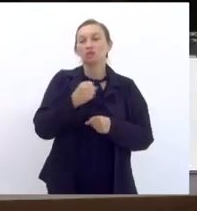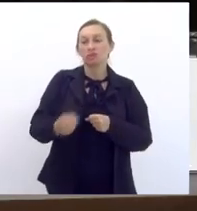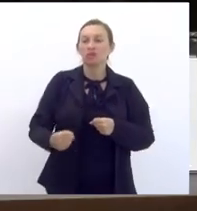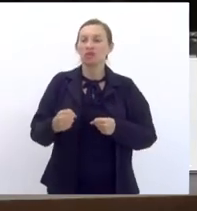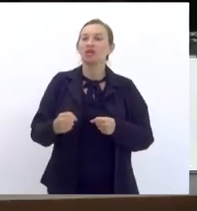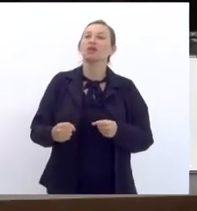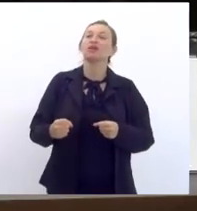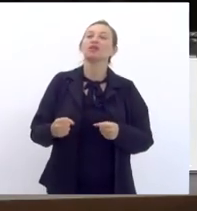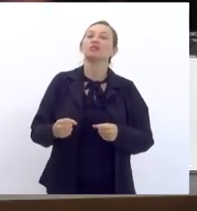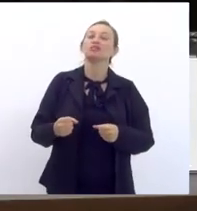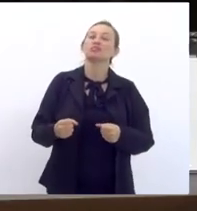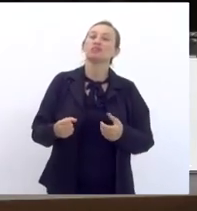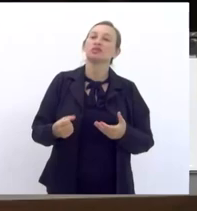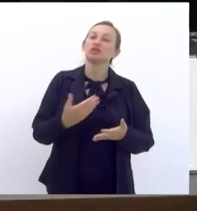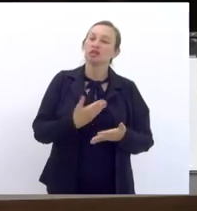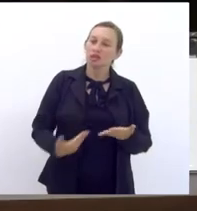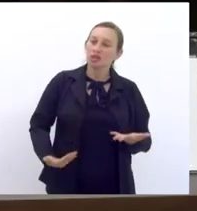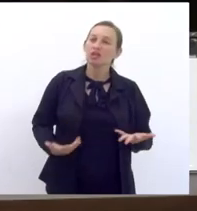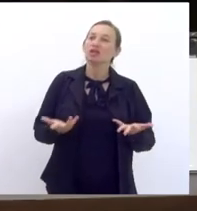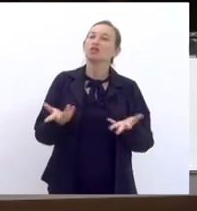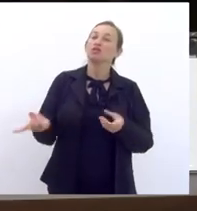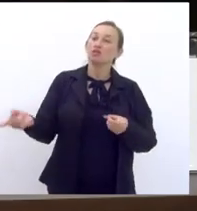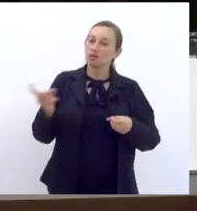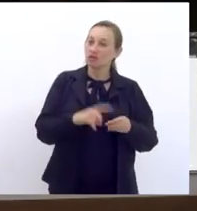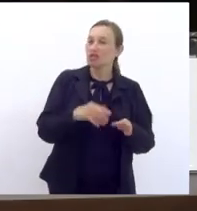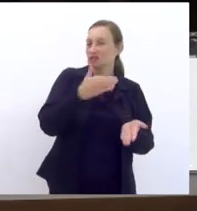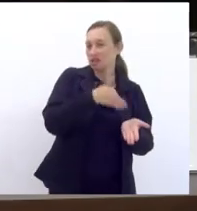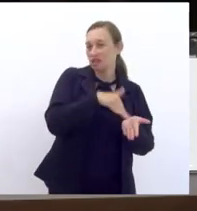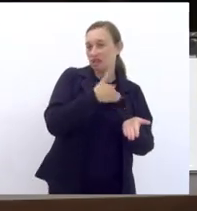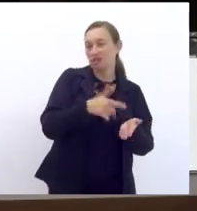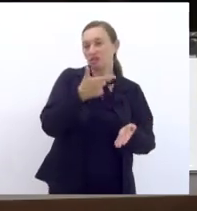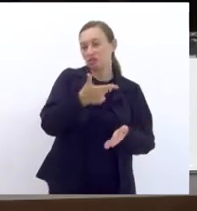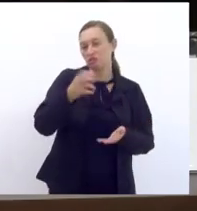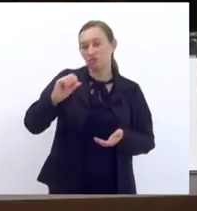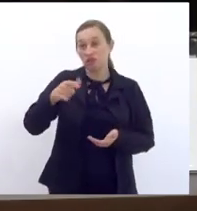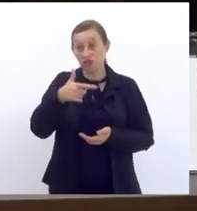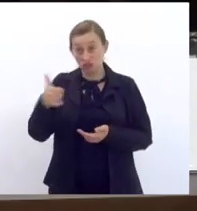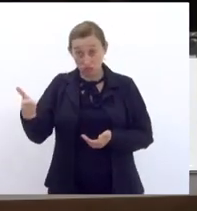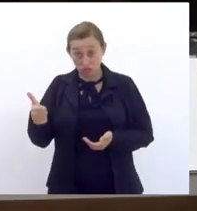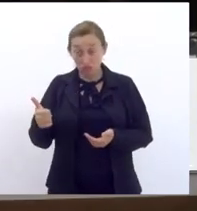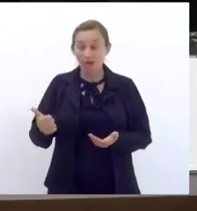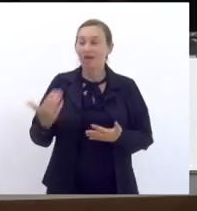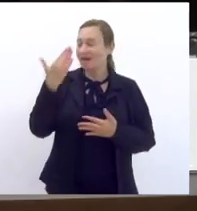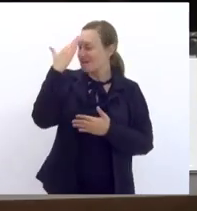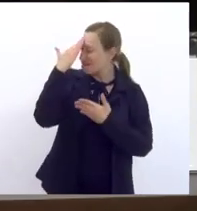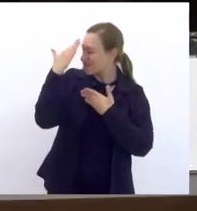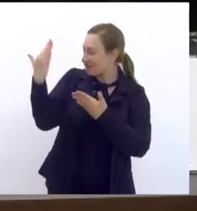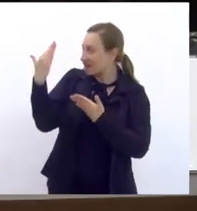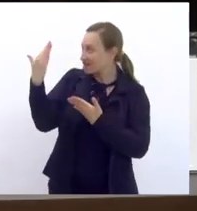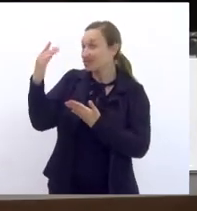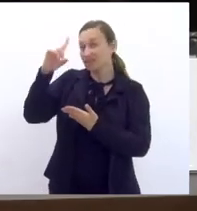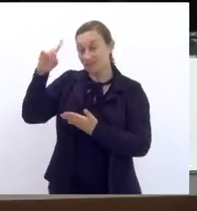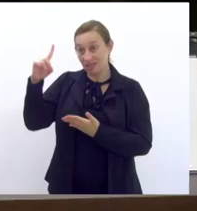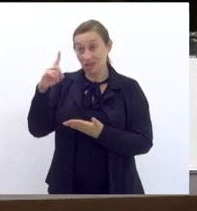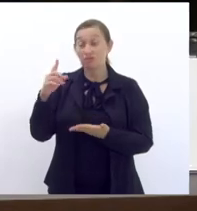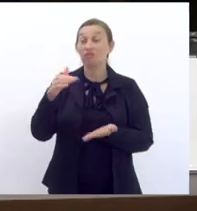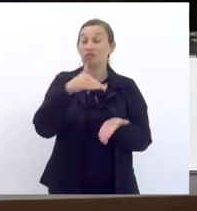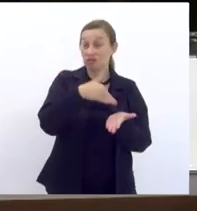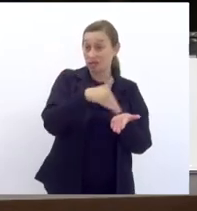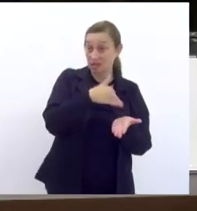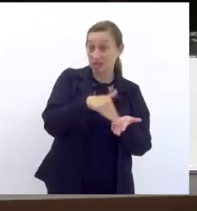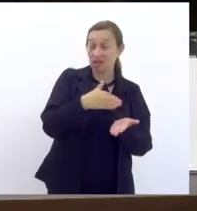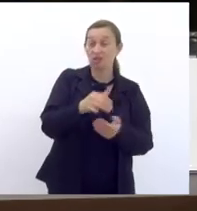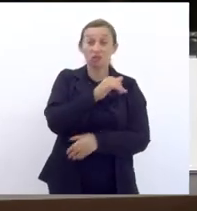juntos nessa luta eu voltei essa secretária agora em 2021 graças a Deus voltamos a ter uma secretaria no Rio de Janeiro